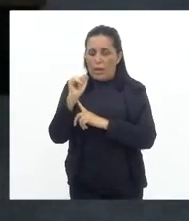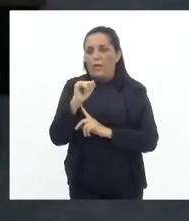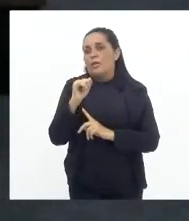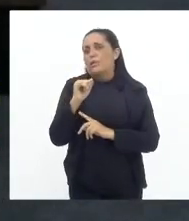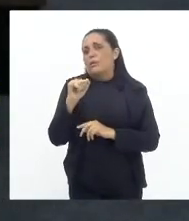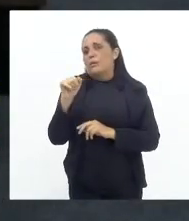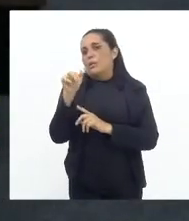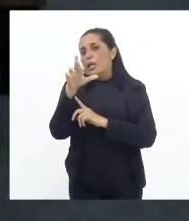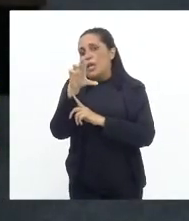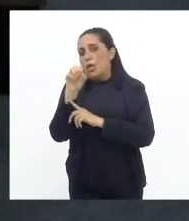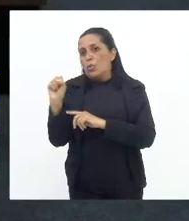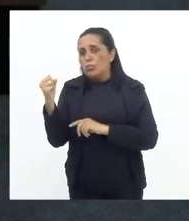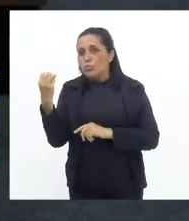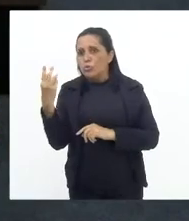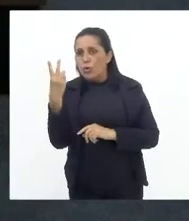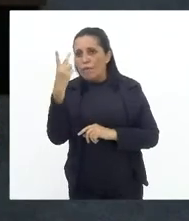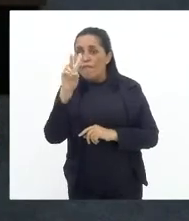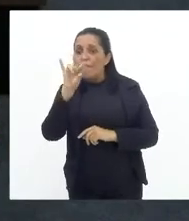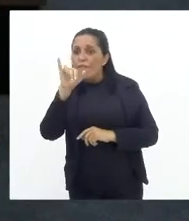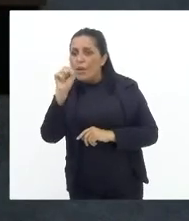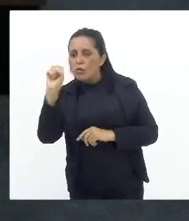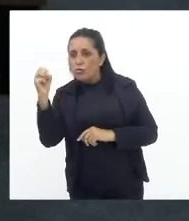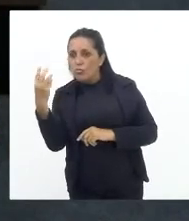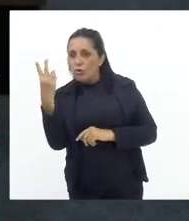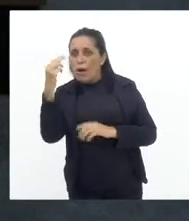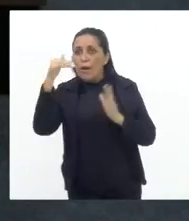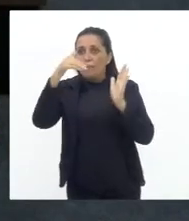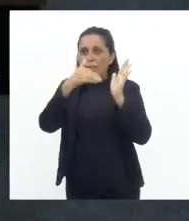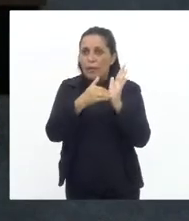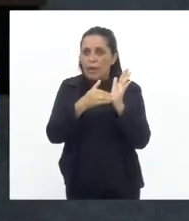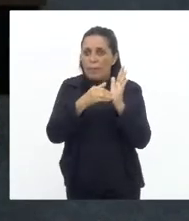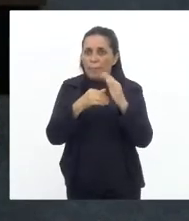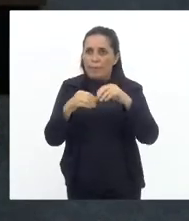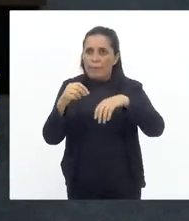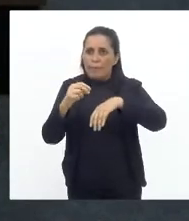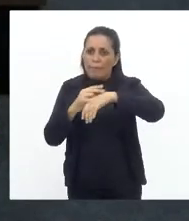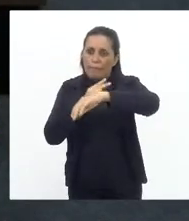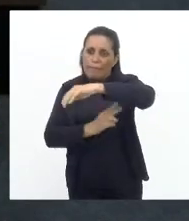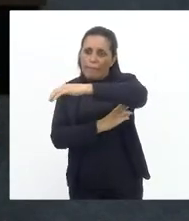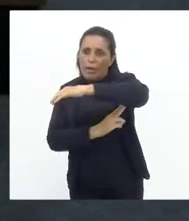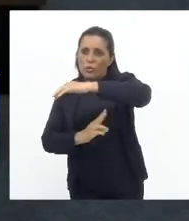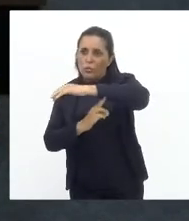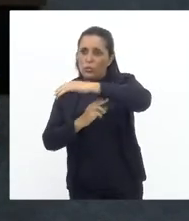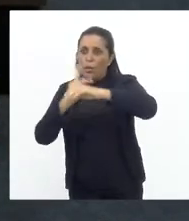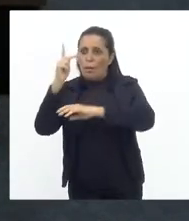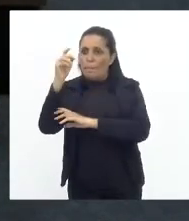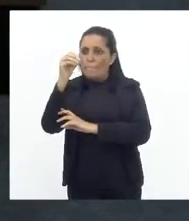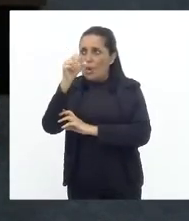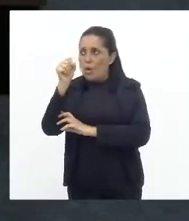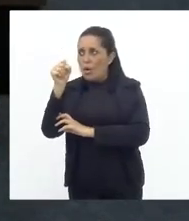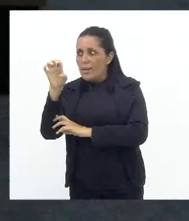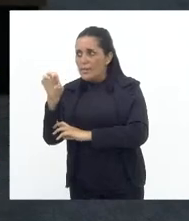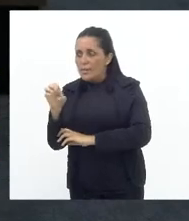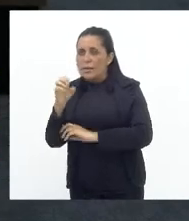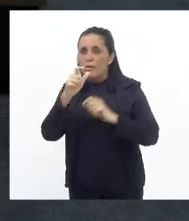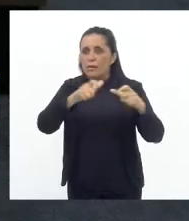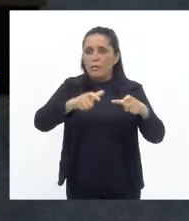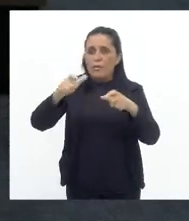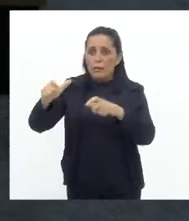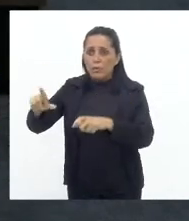Show até da viajou até o Boca ali perto do Viaduto da Posse naquela localidade